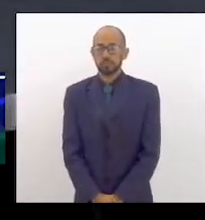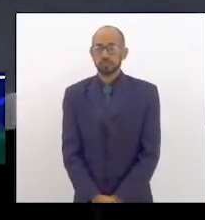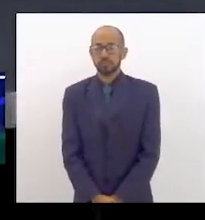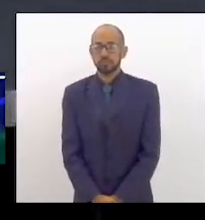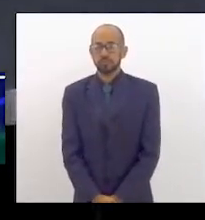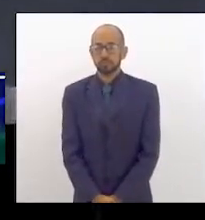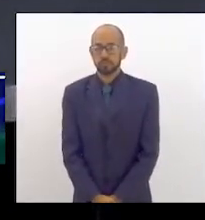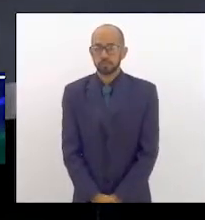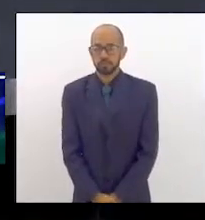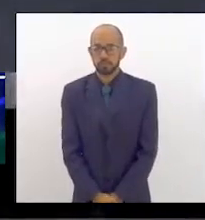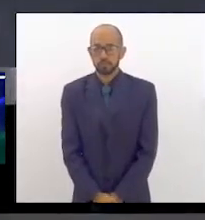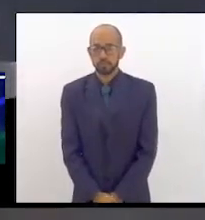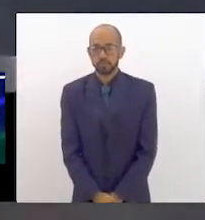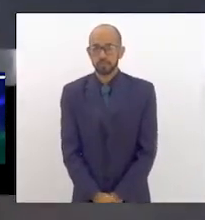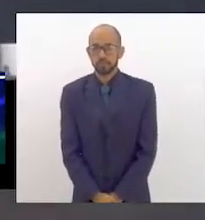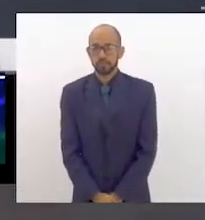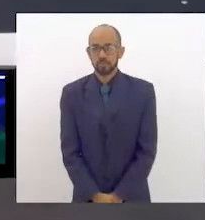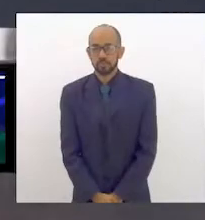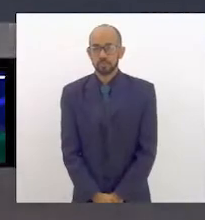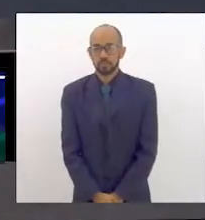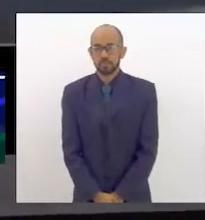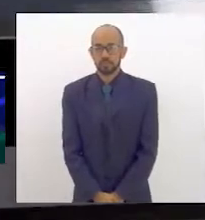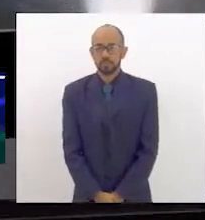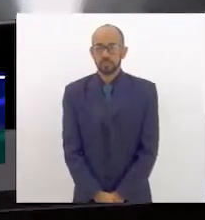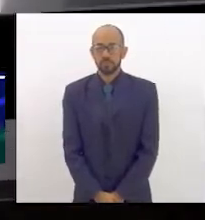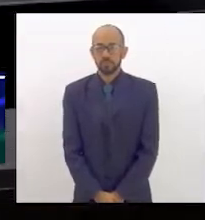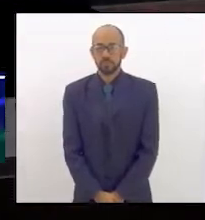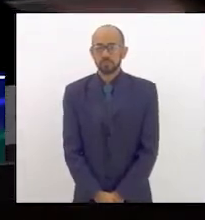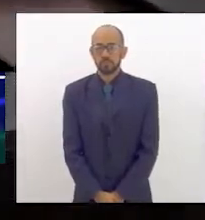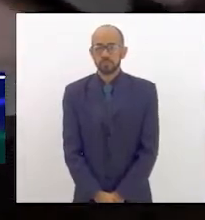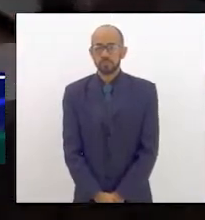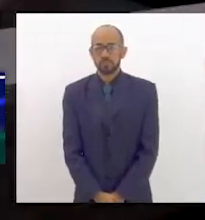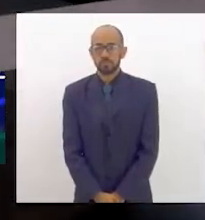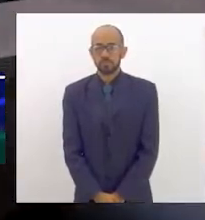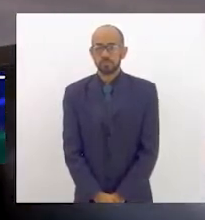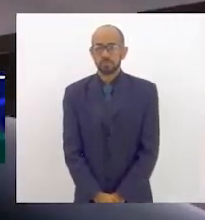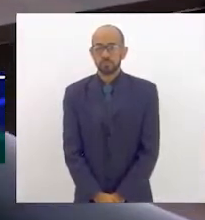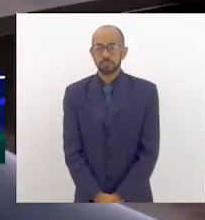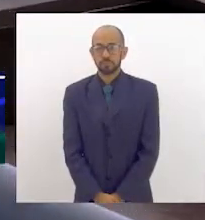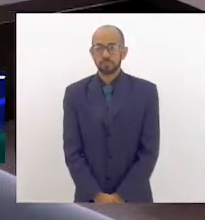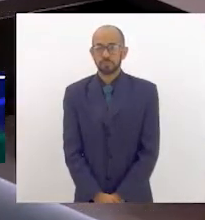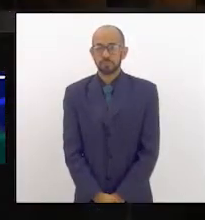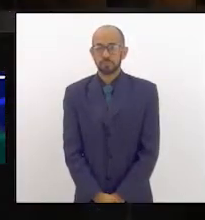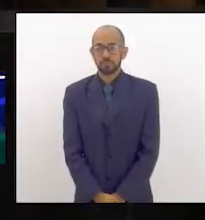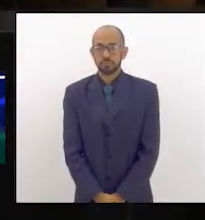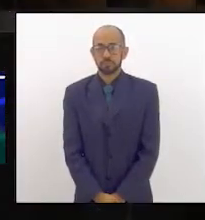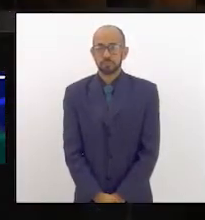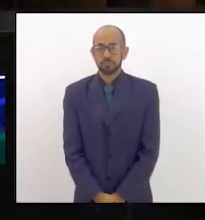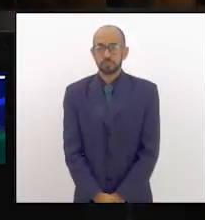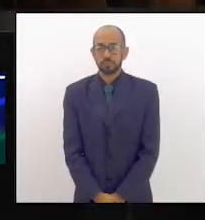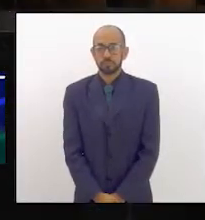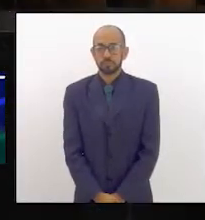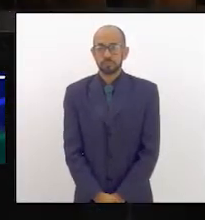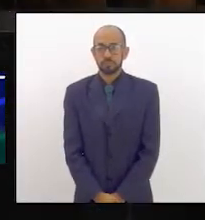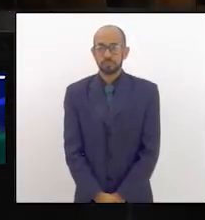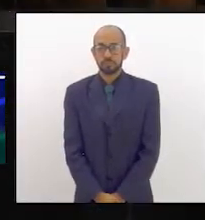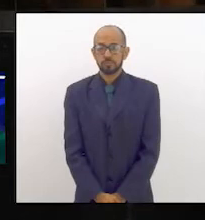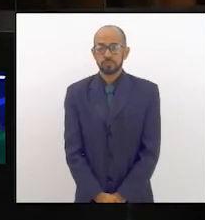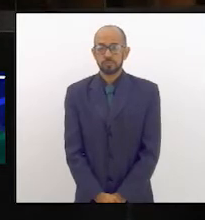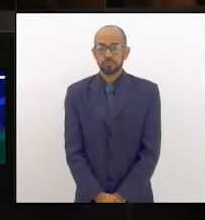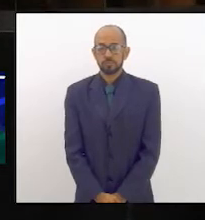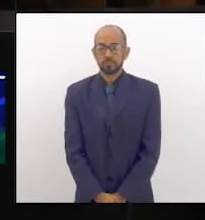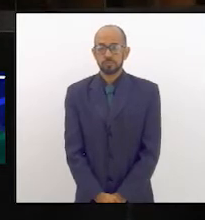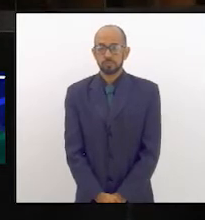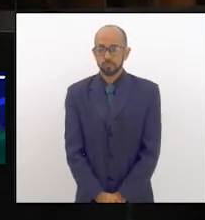dia dos namorados oi oi E aí